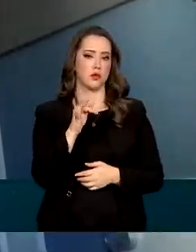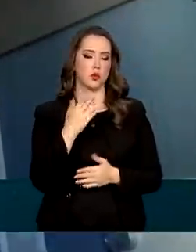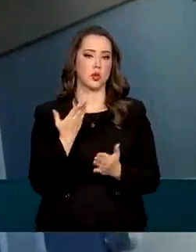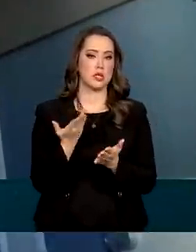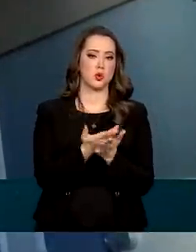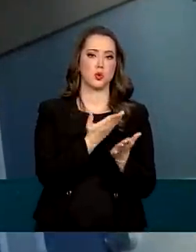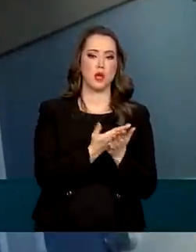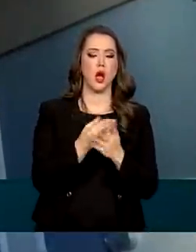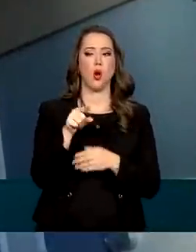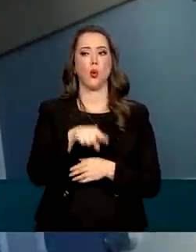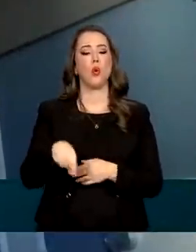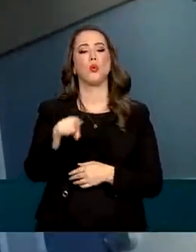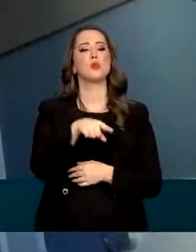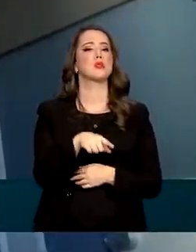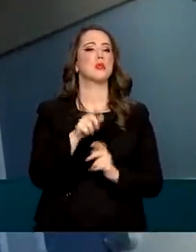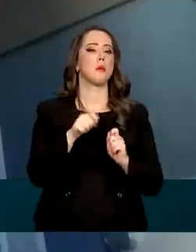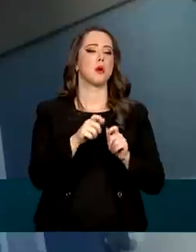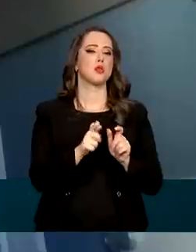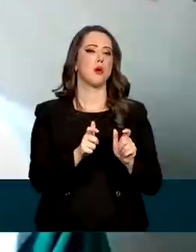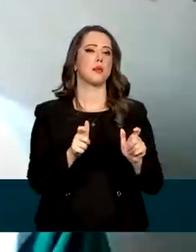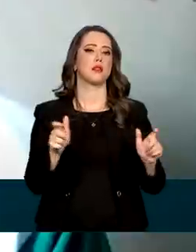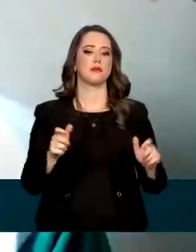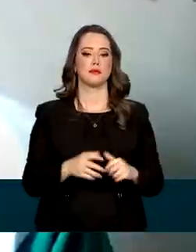é estudar como isso pode